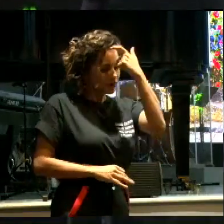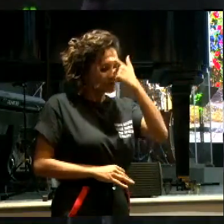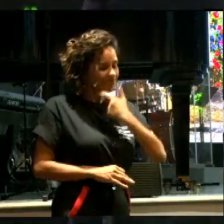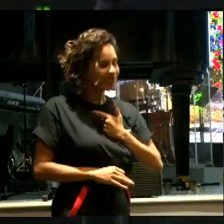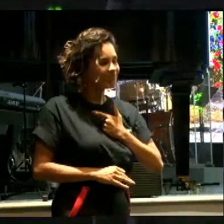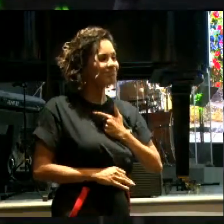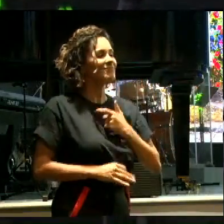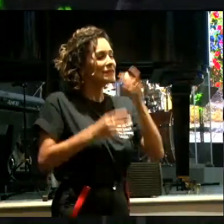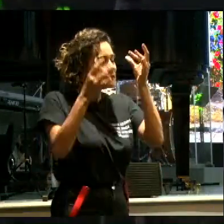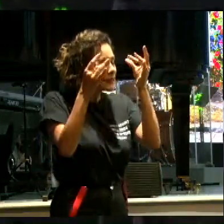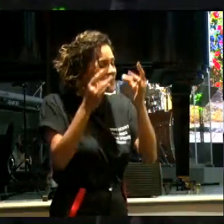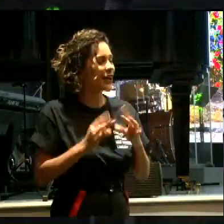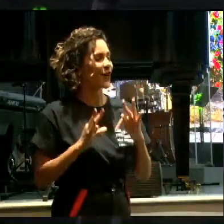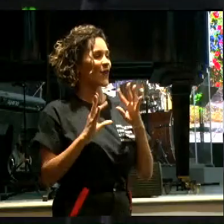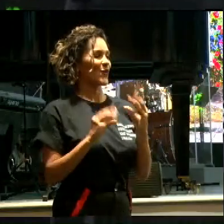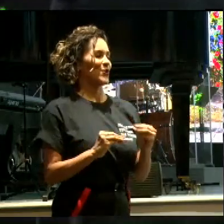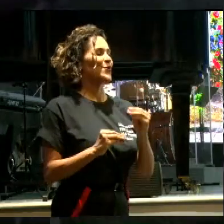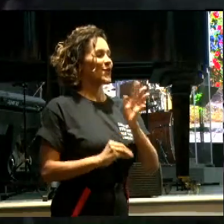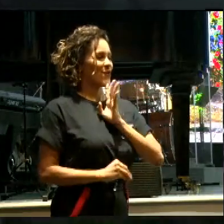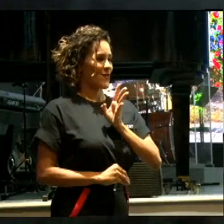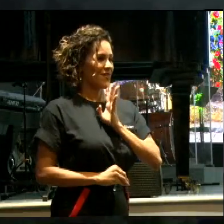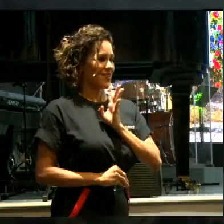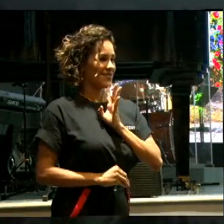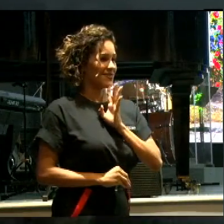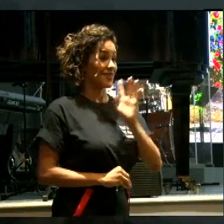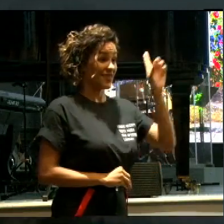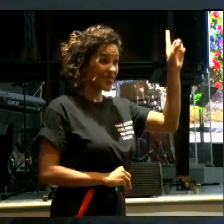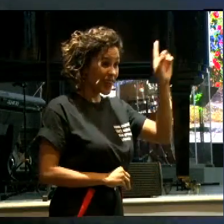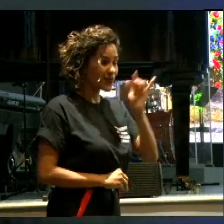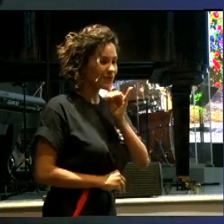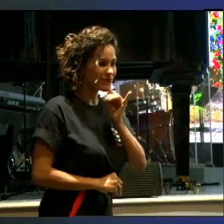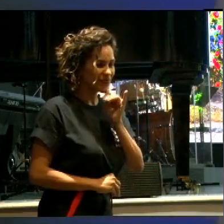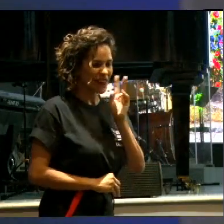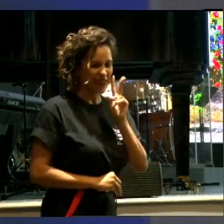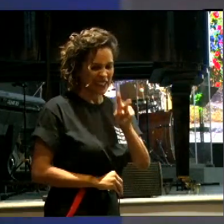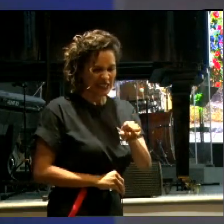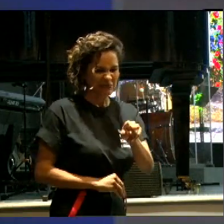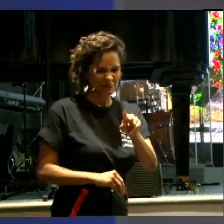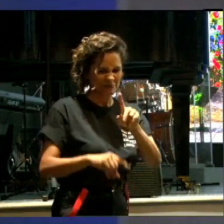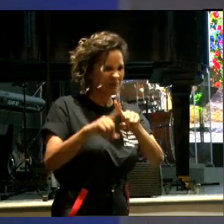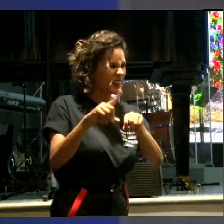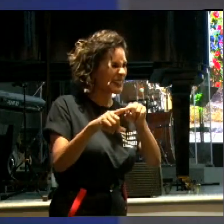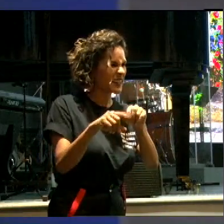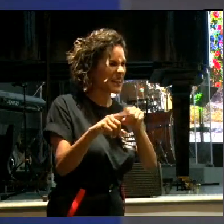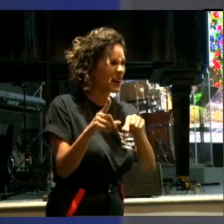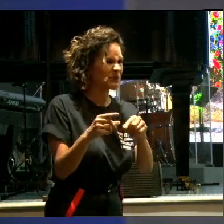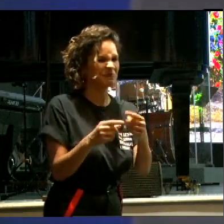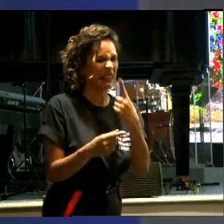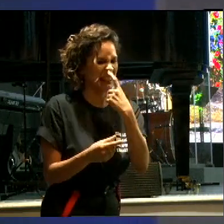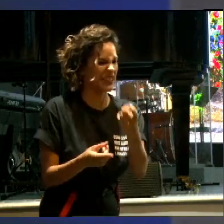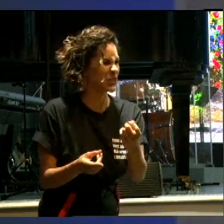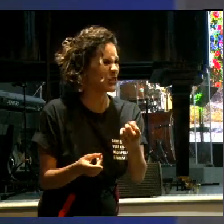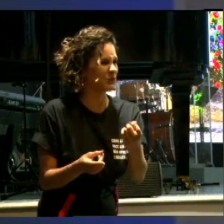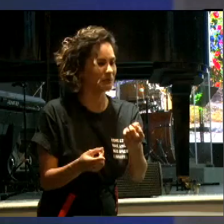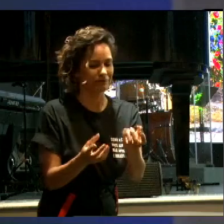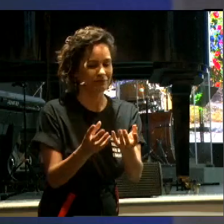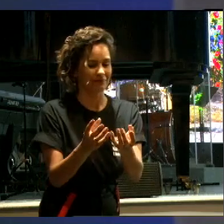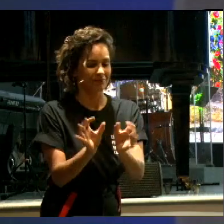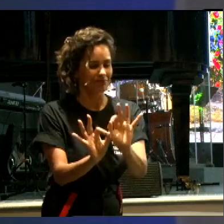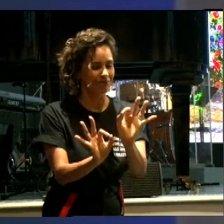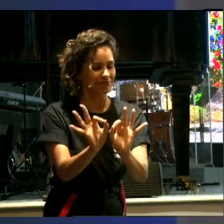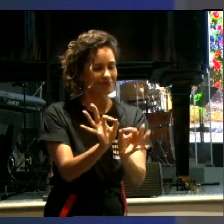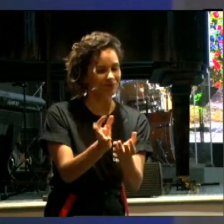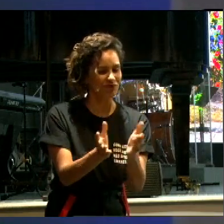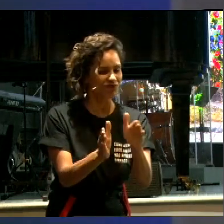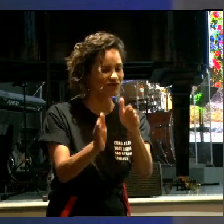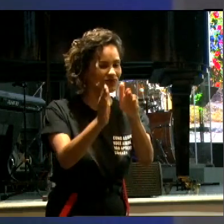Senhor é aquele que adora pegar material de segunda, terceira, para construir obra de primeira. Então, se